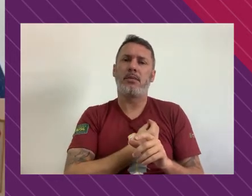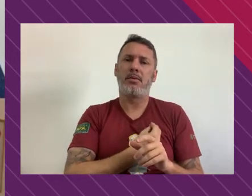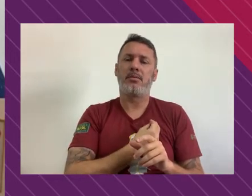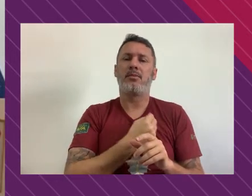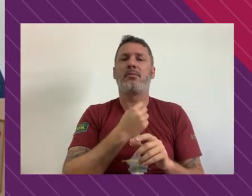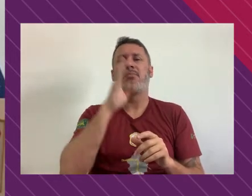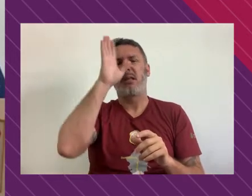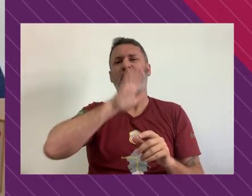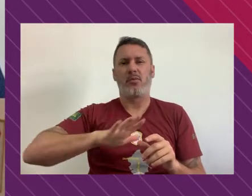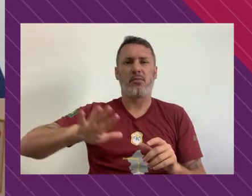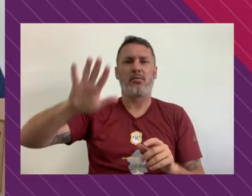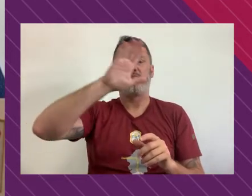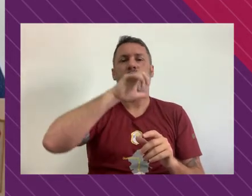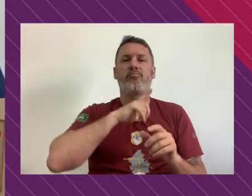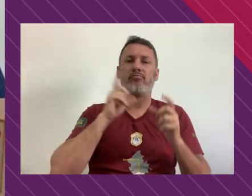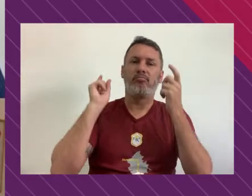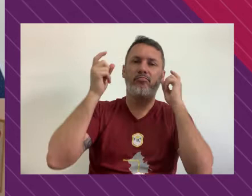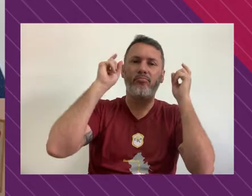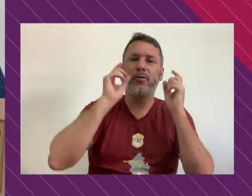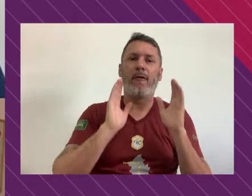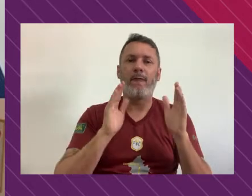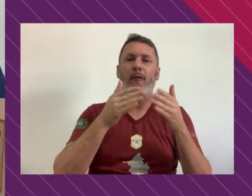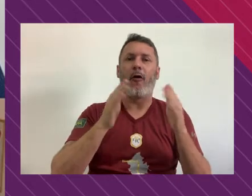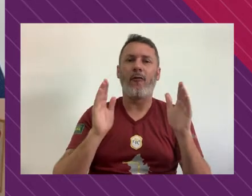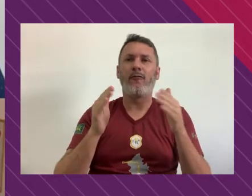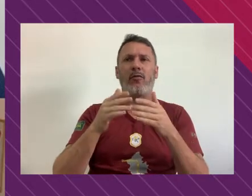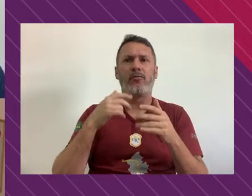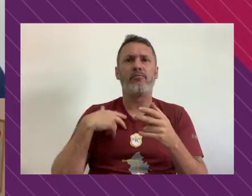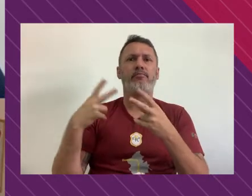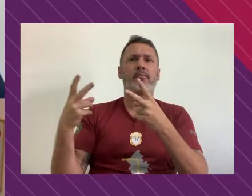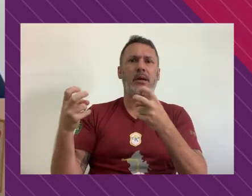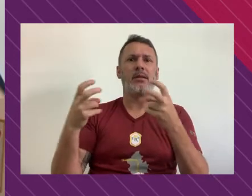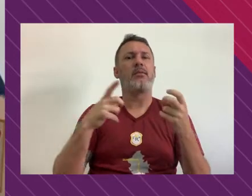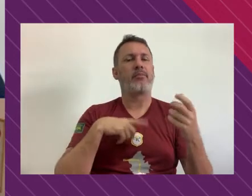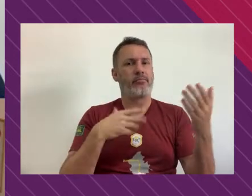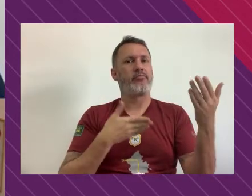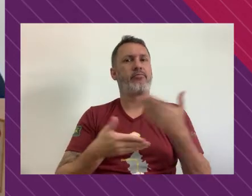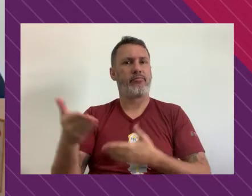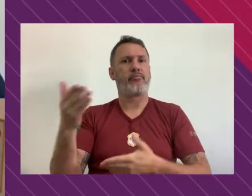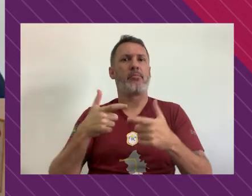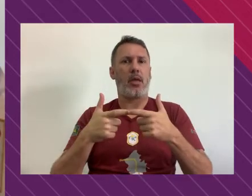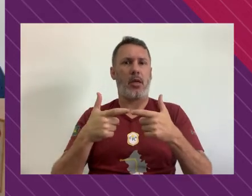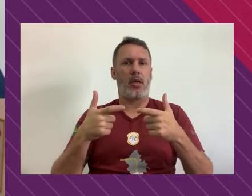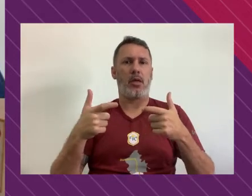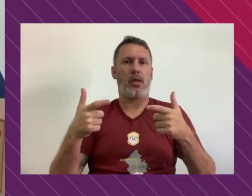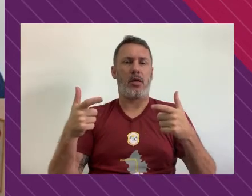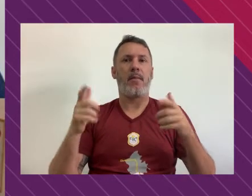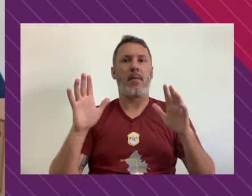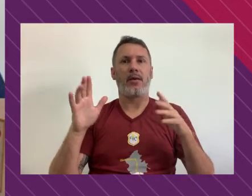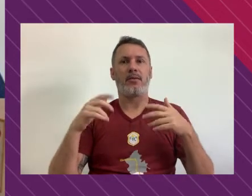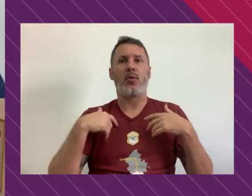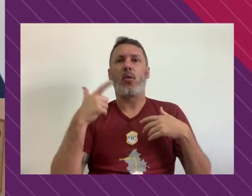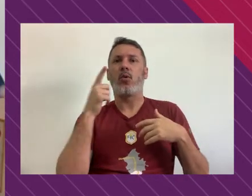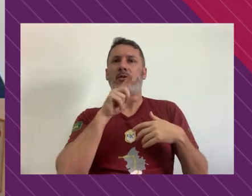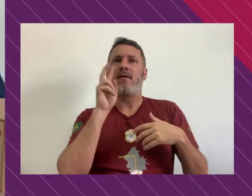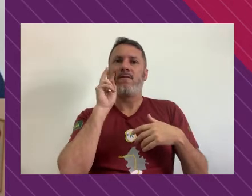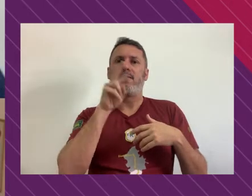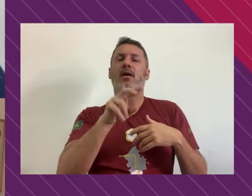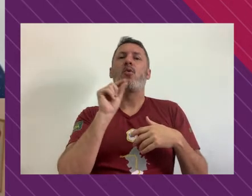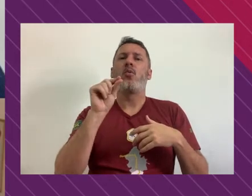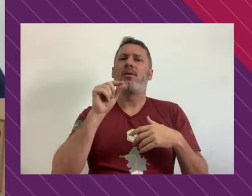nacionais, como essa troca está ficando cada vez mais intensa, mas a gente consegue enxergar uma diversidade muito grande, um